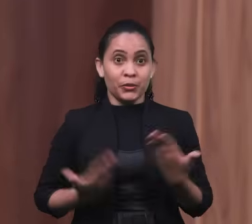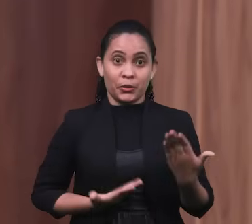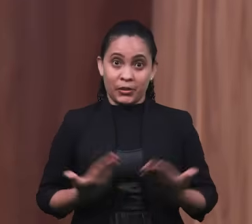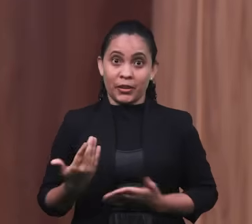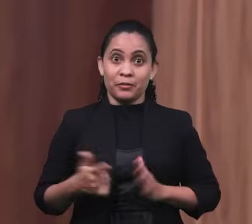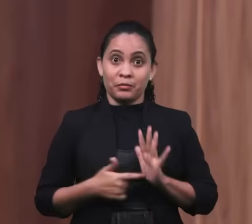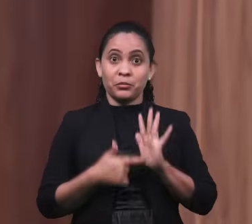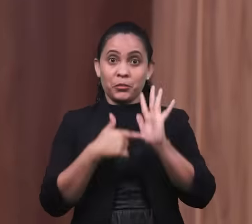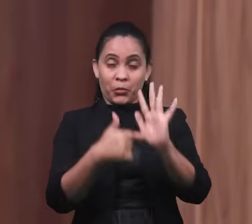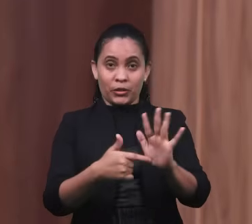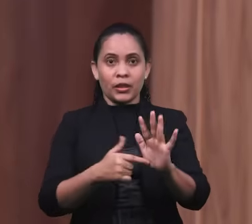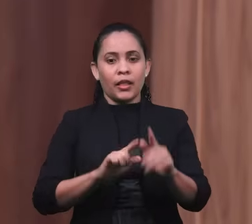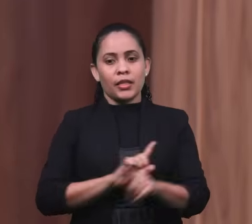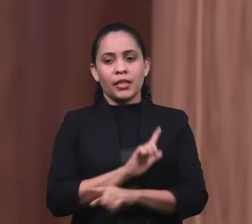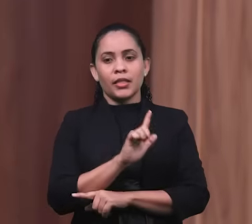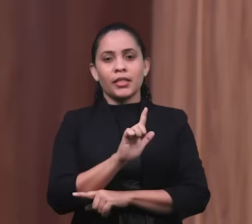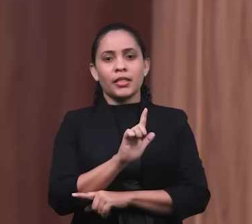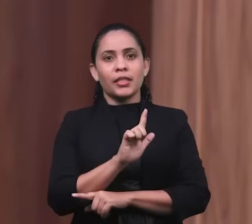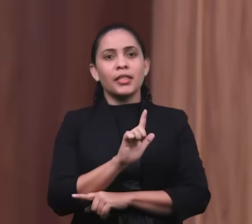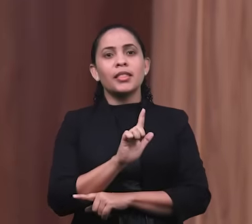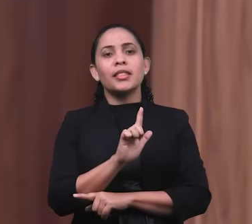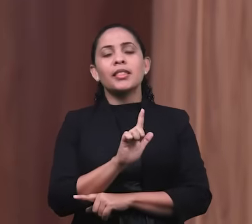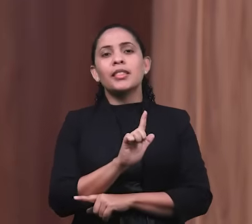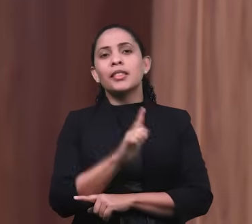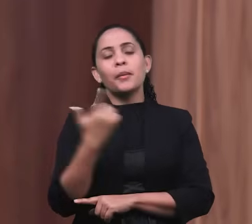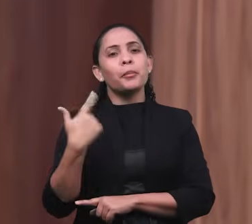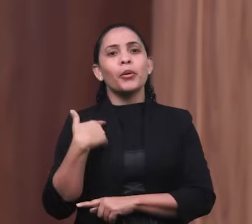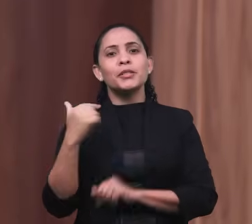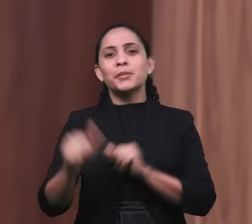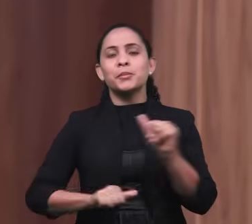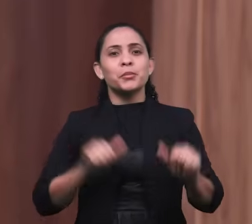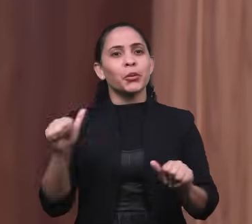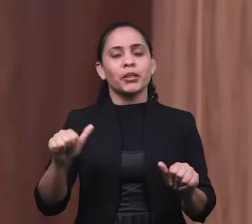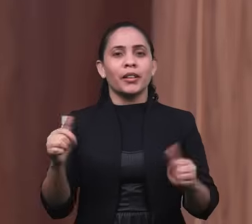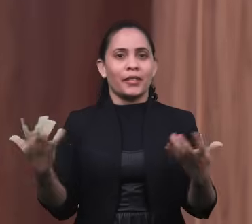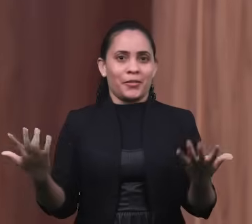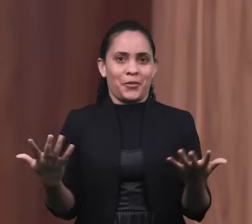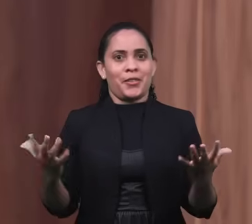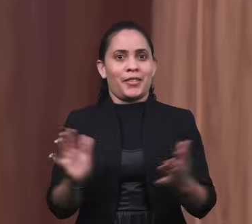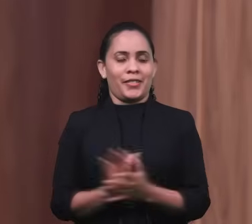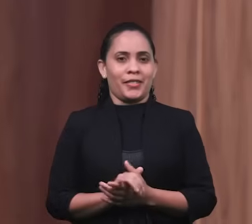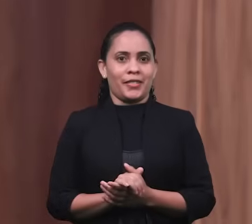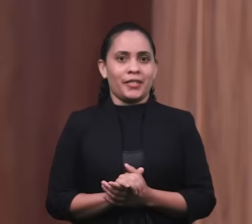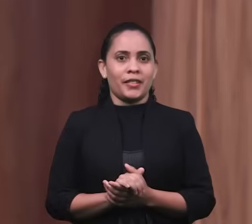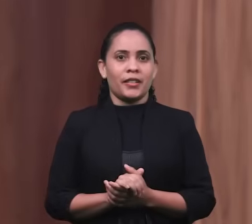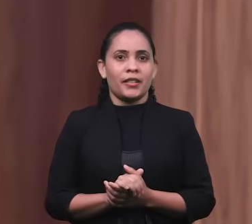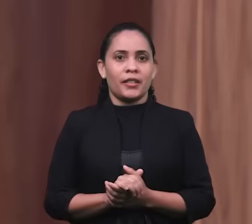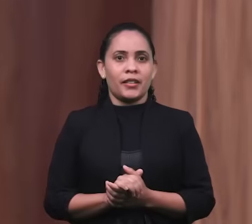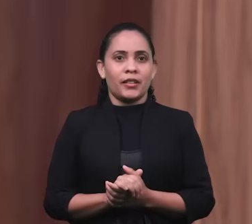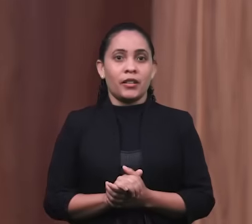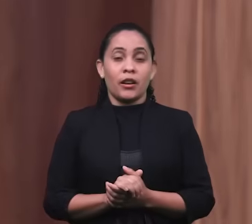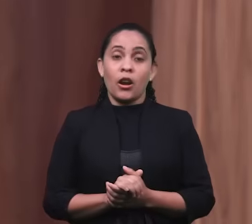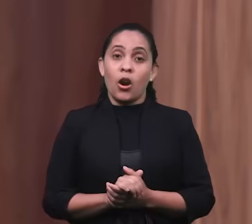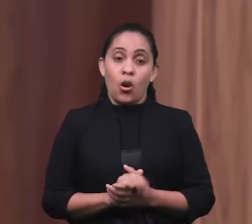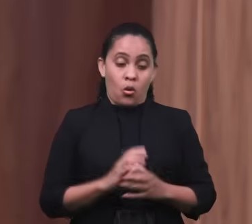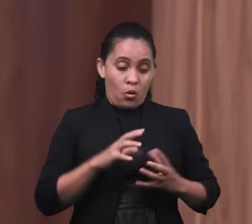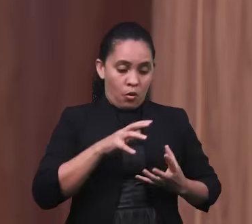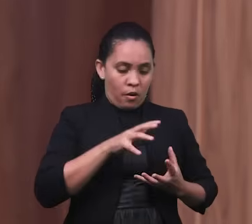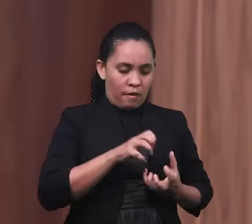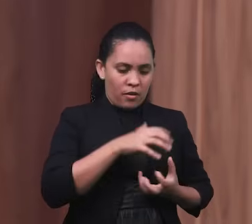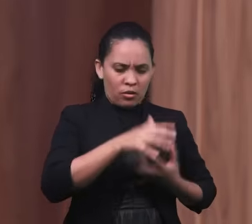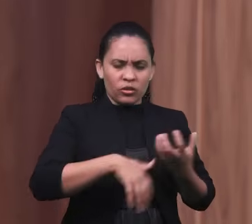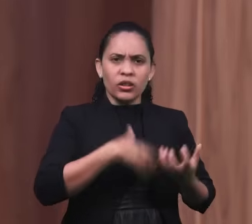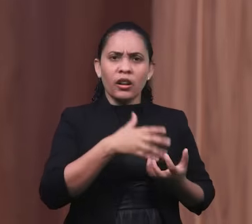representação. E depois o sinal inverte, o sinal é outro agora. O velo de lã ficou